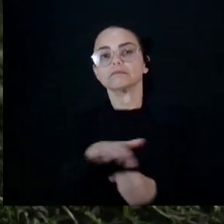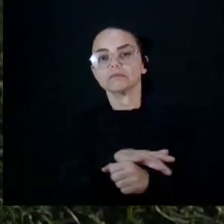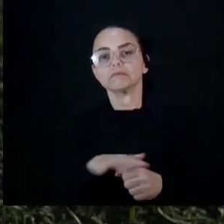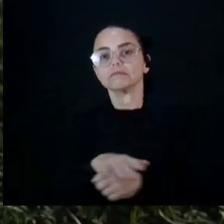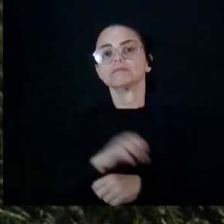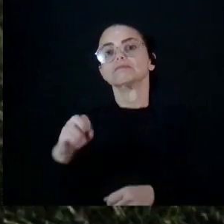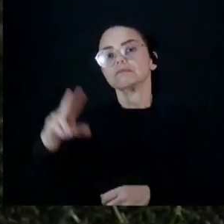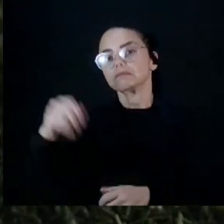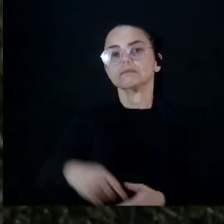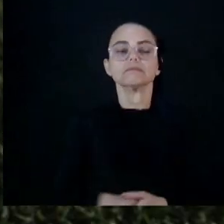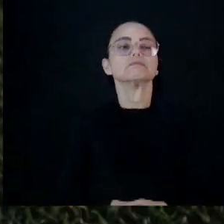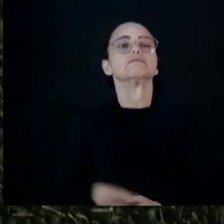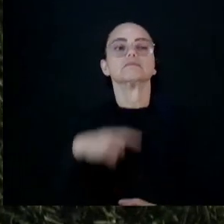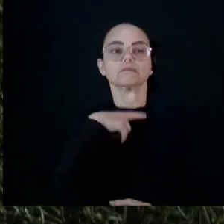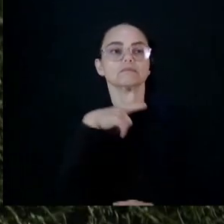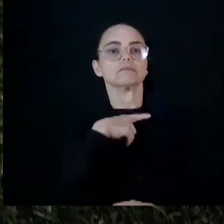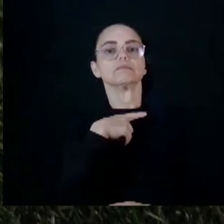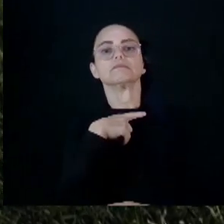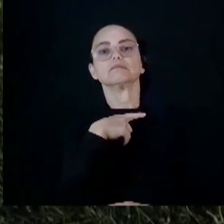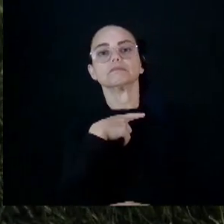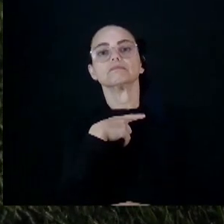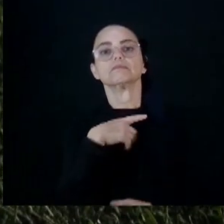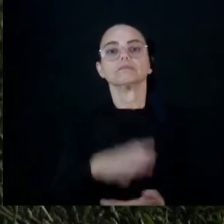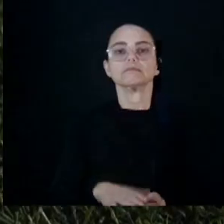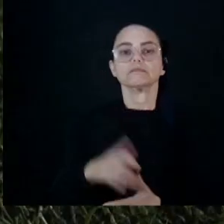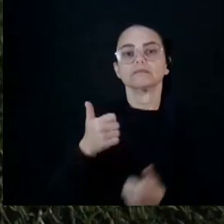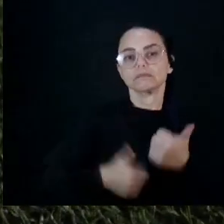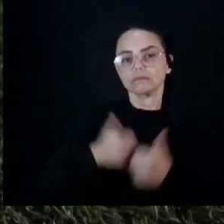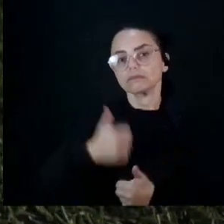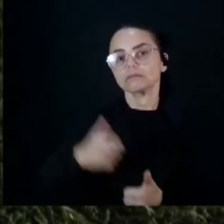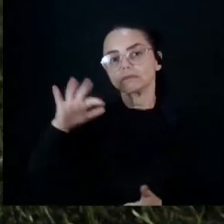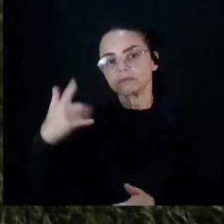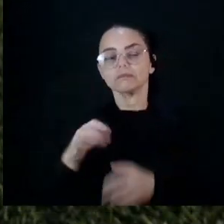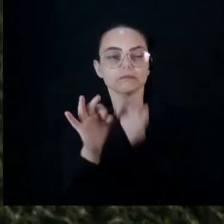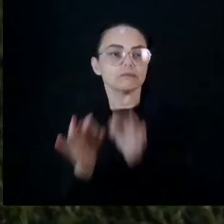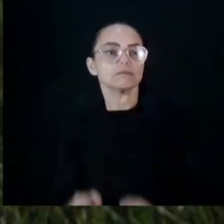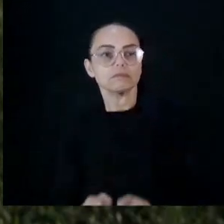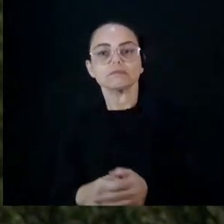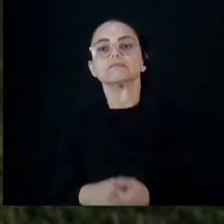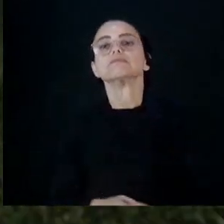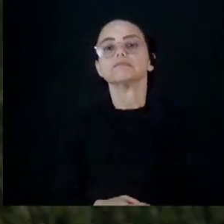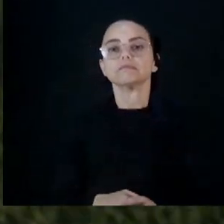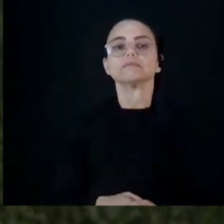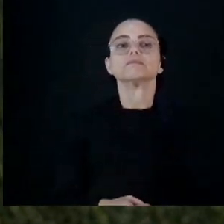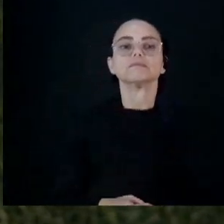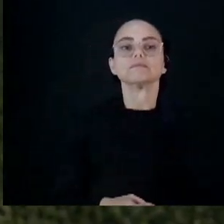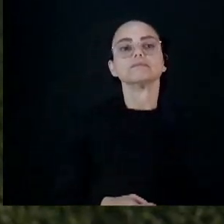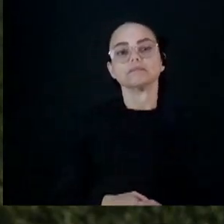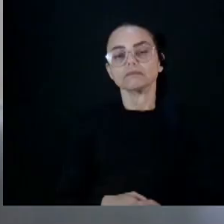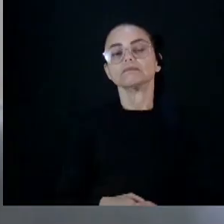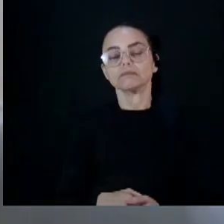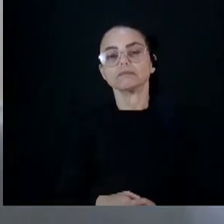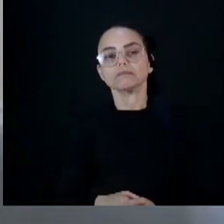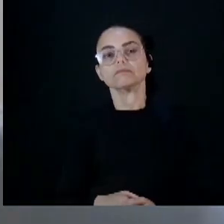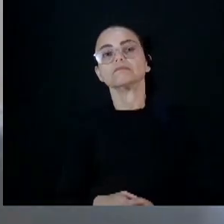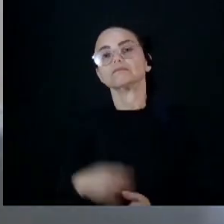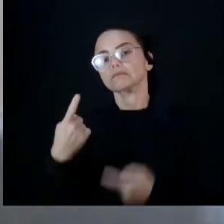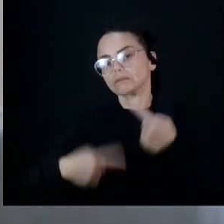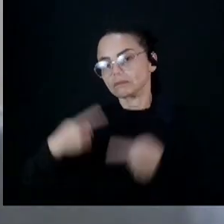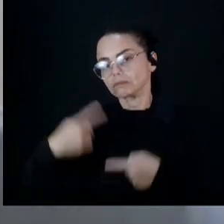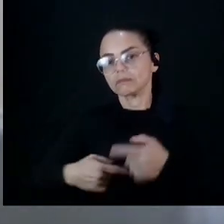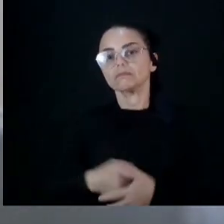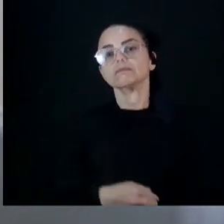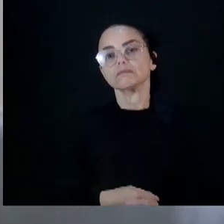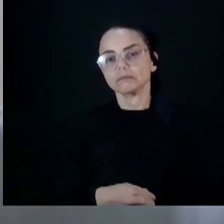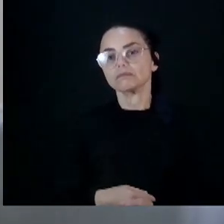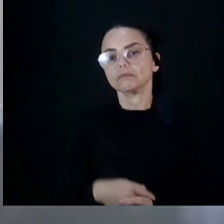árbitro só tem o papel de fazer o jogo ocorrer de forma justa, né? Então isso é um debate também muito mais